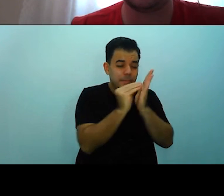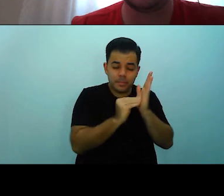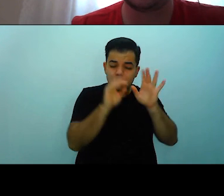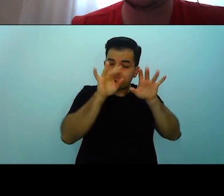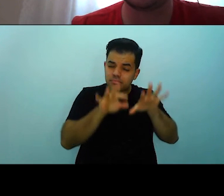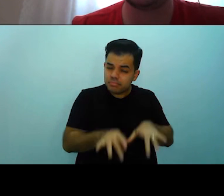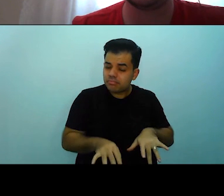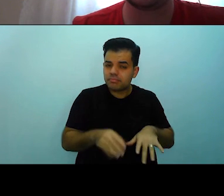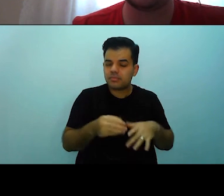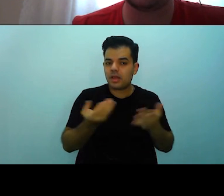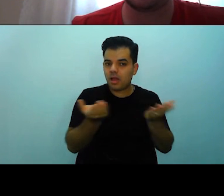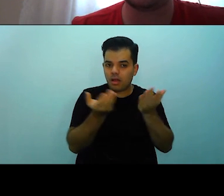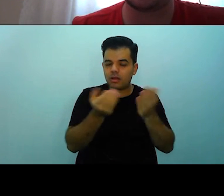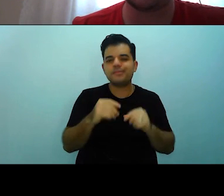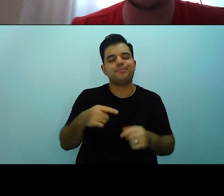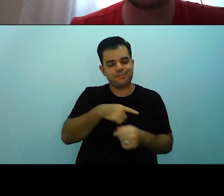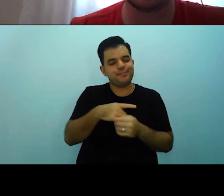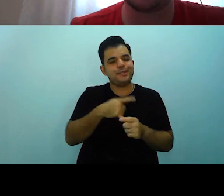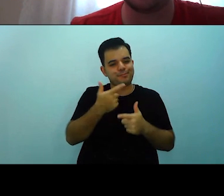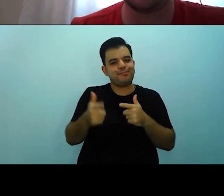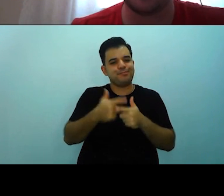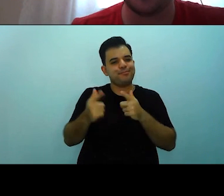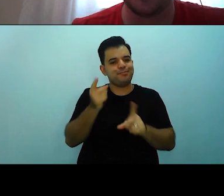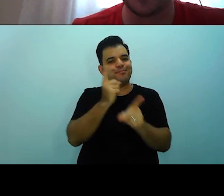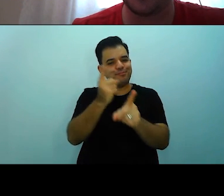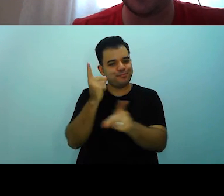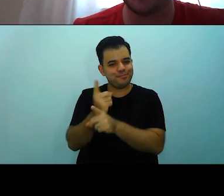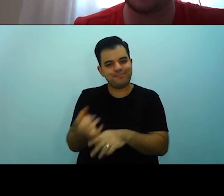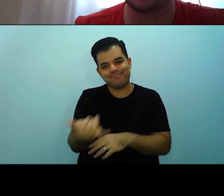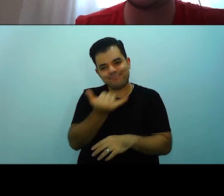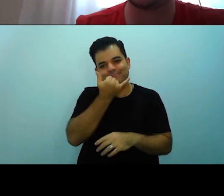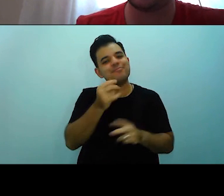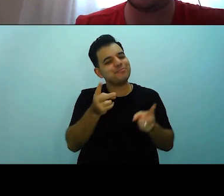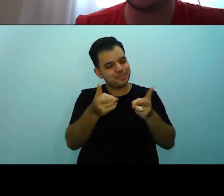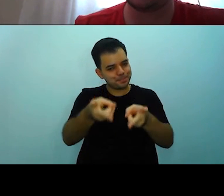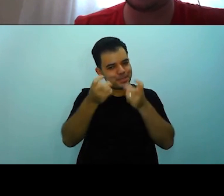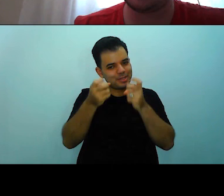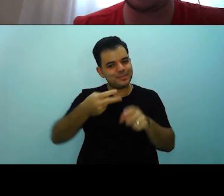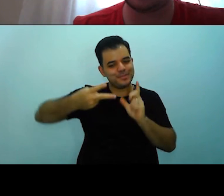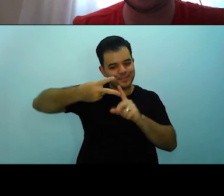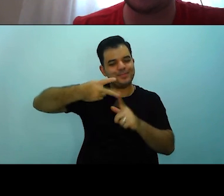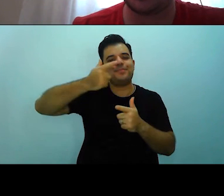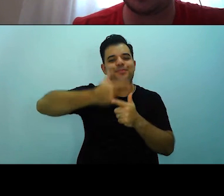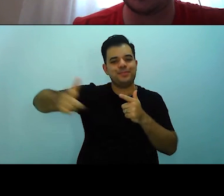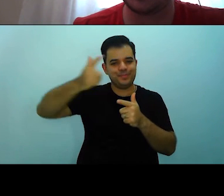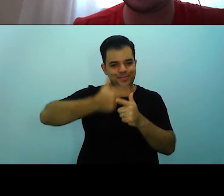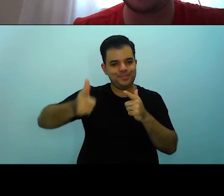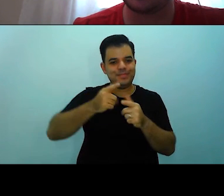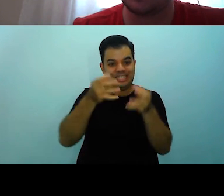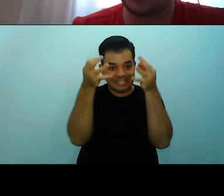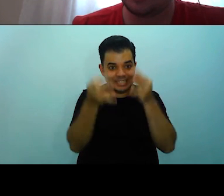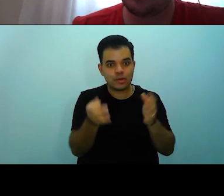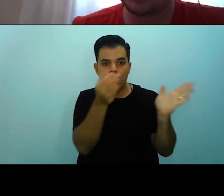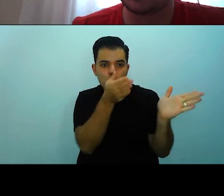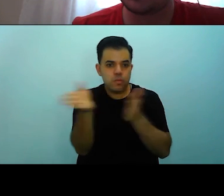né? As duas têm defeitos, né? Como vocês puderam ver, deu um bug agora numa delas, não conseguiu executar da forma correta,